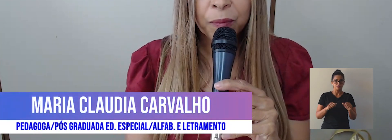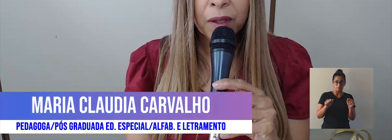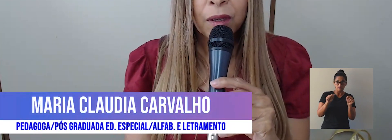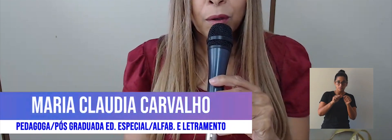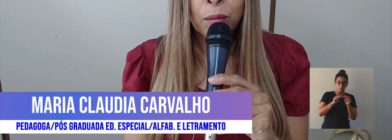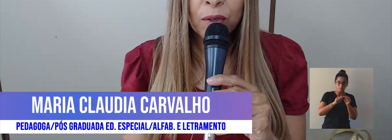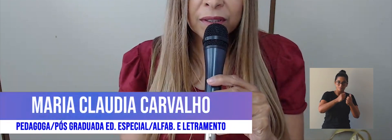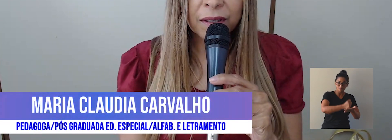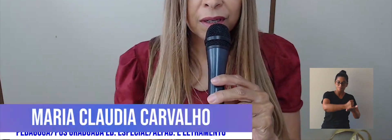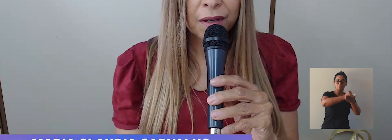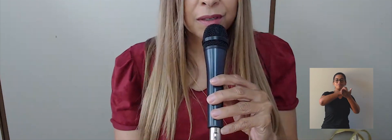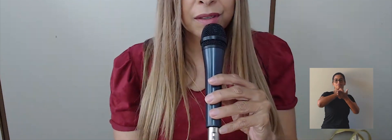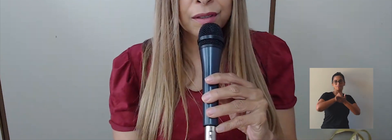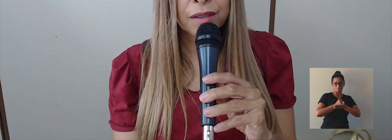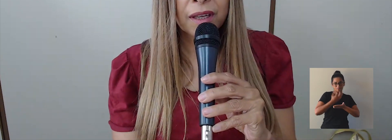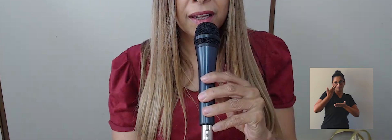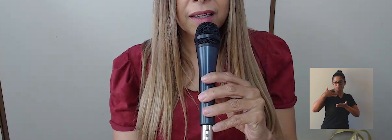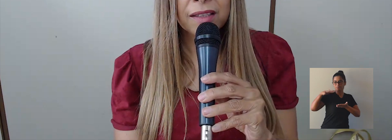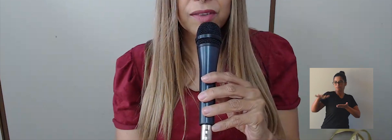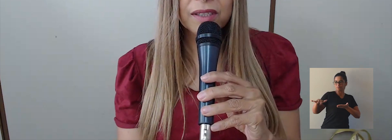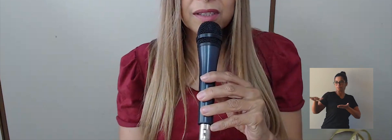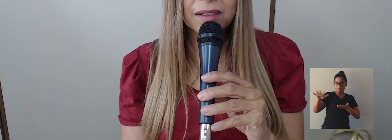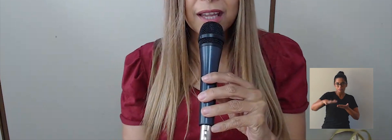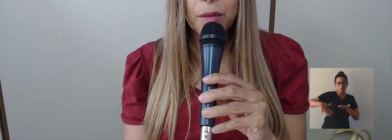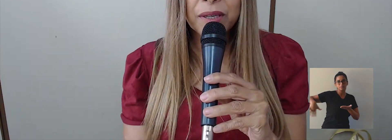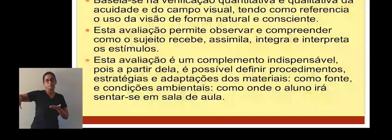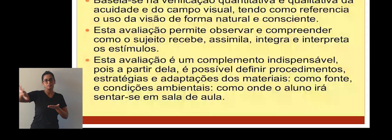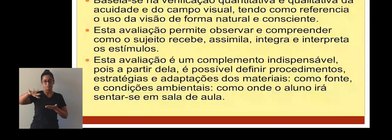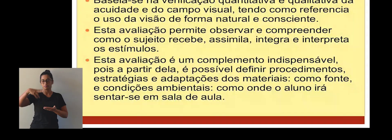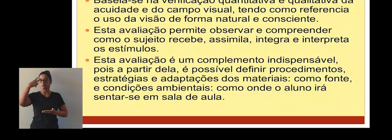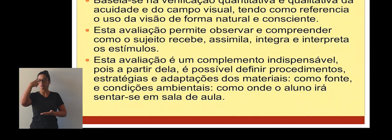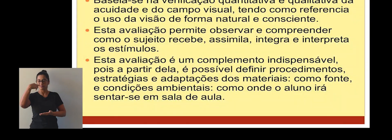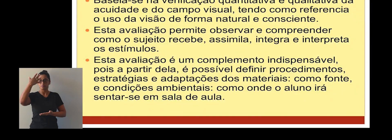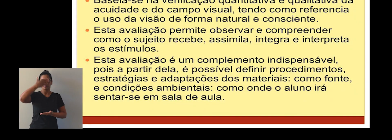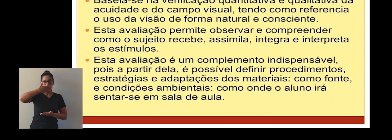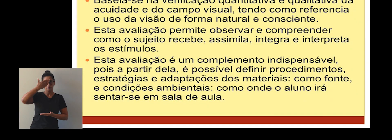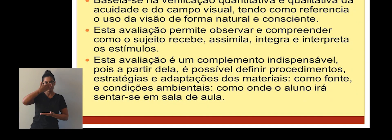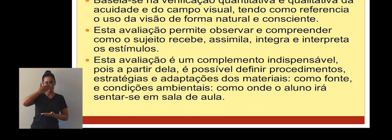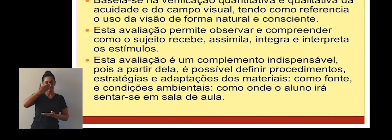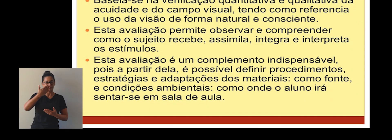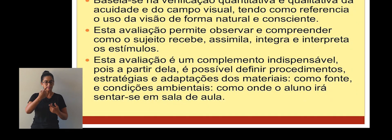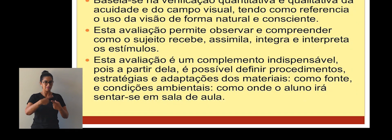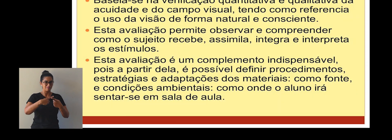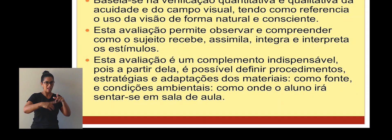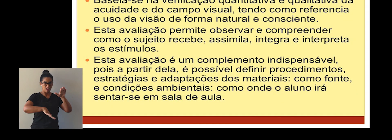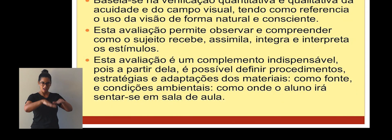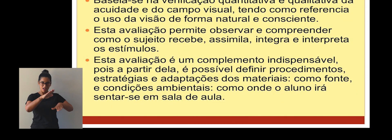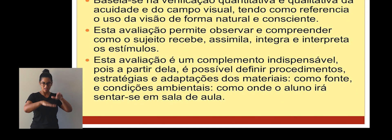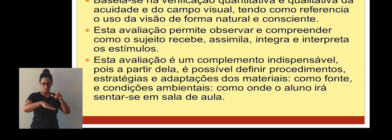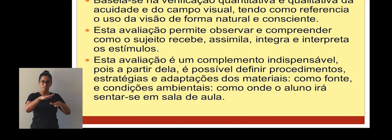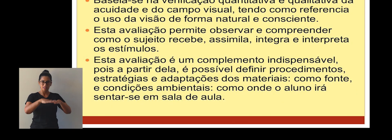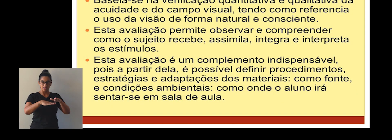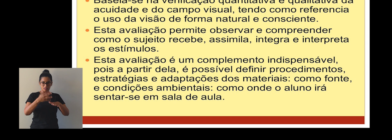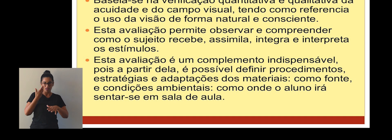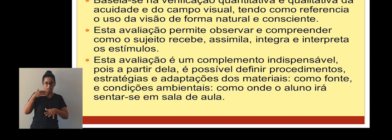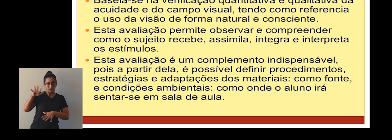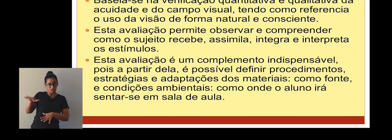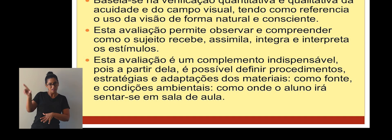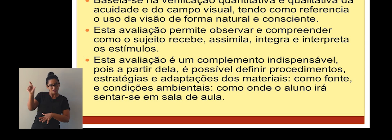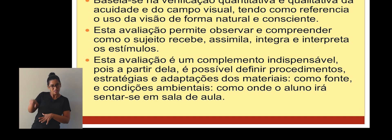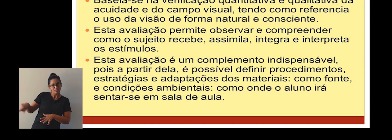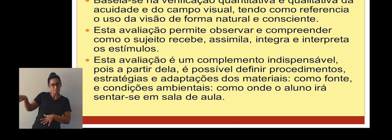visual. Muitas crianças, às vezes, nem apresentam laudo, mas é necessário que o